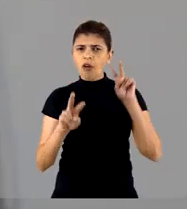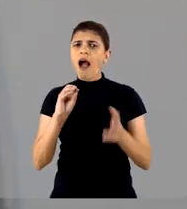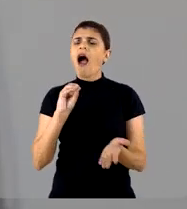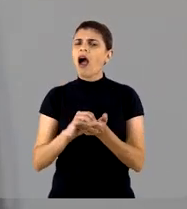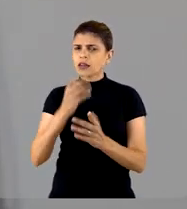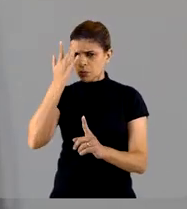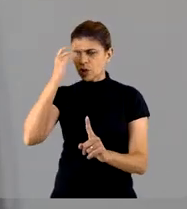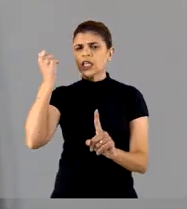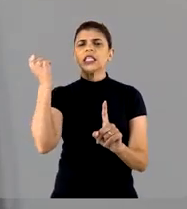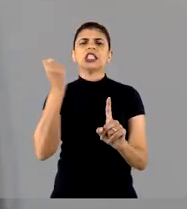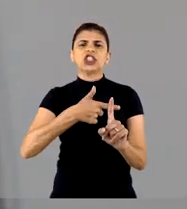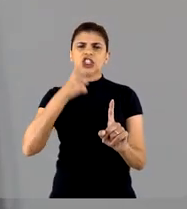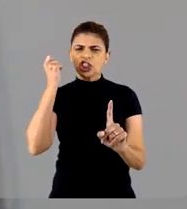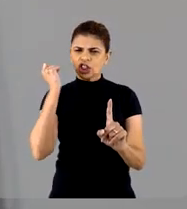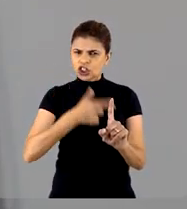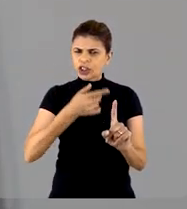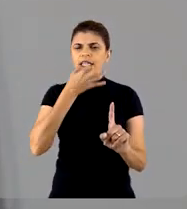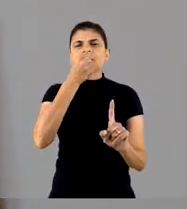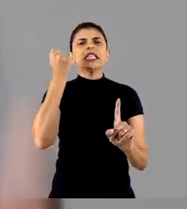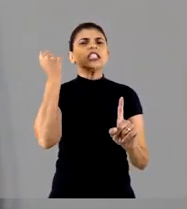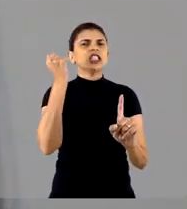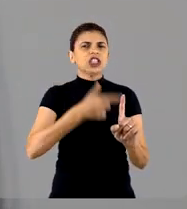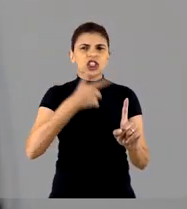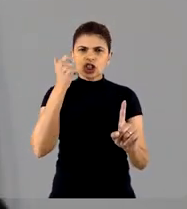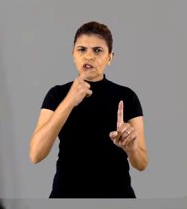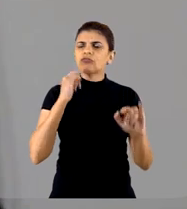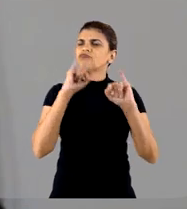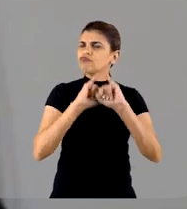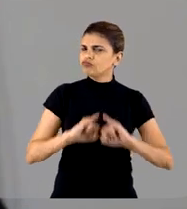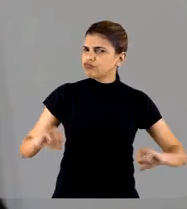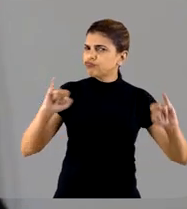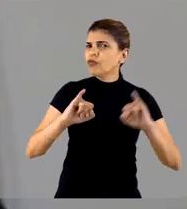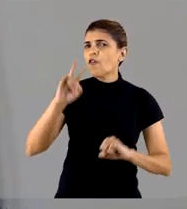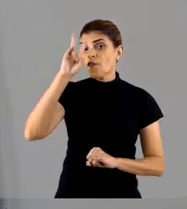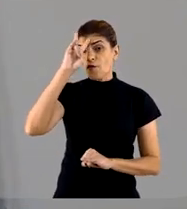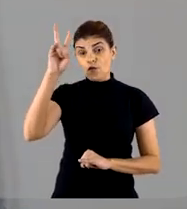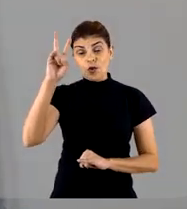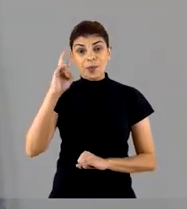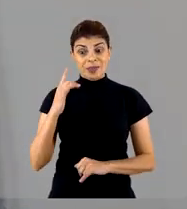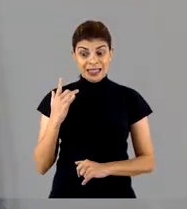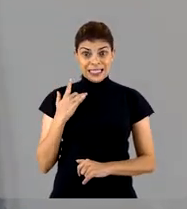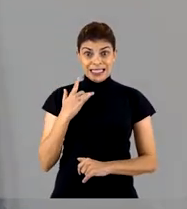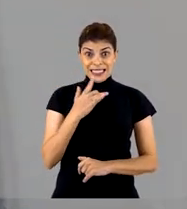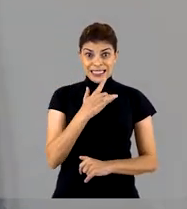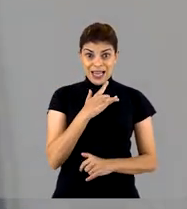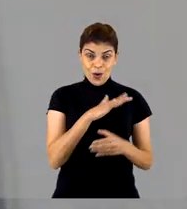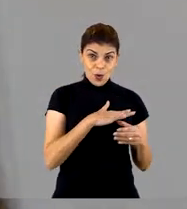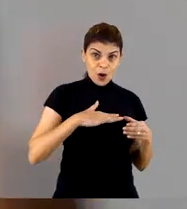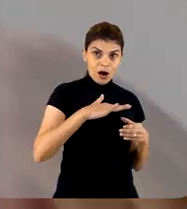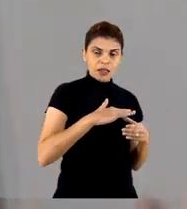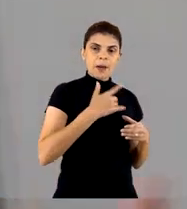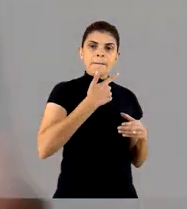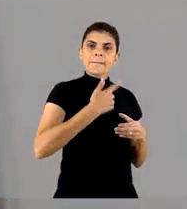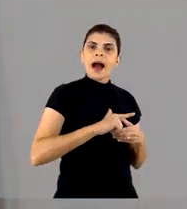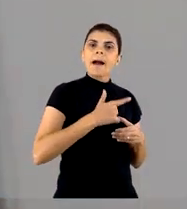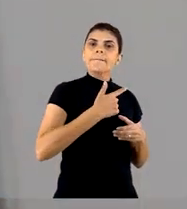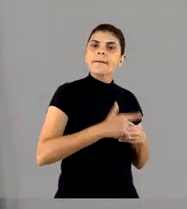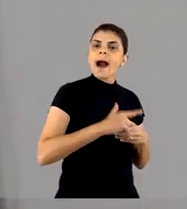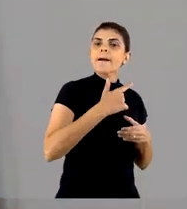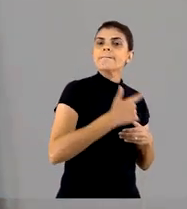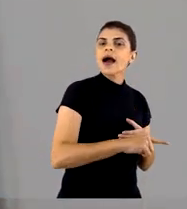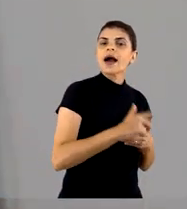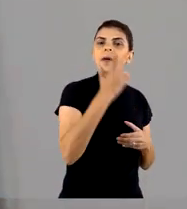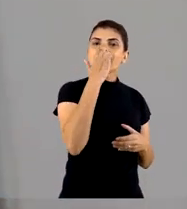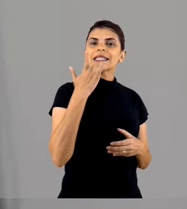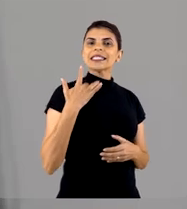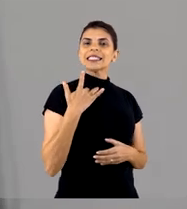ainda ela, por mais criticada, né? Ela ainda bastante forte, né? Muito evidente. E na saúde, cada vez mais a ideia